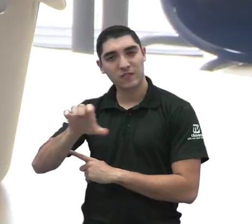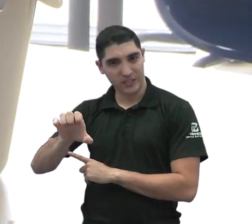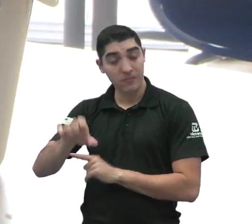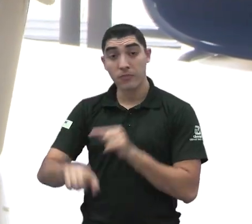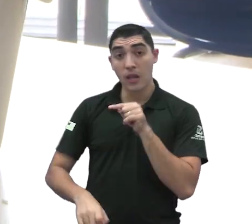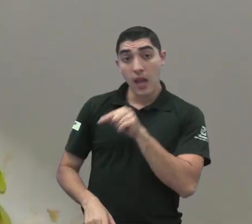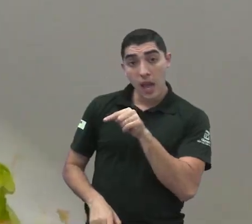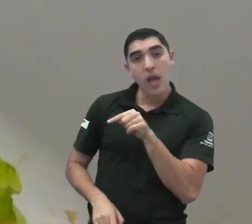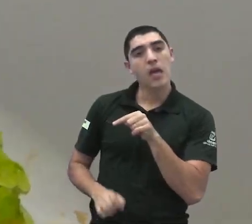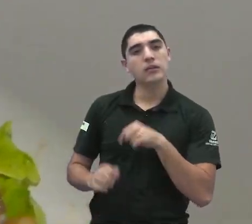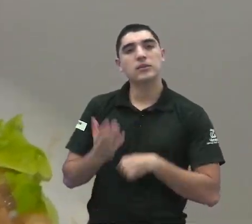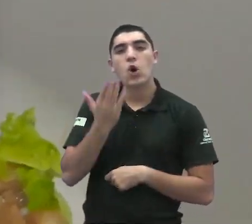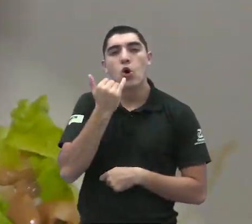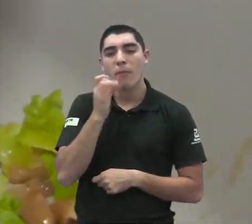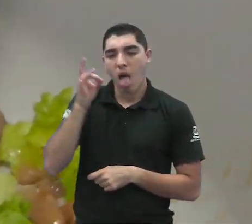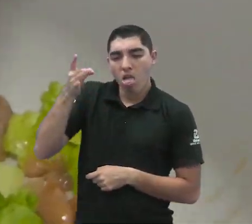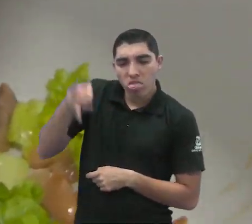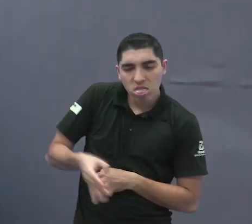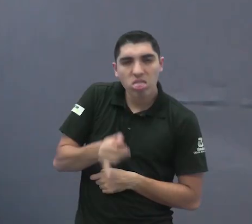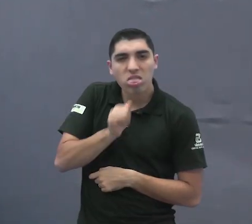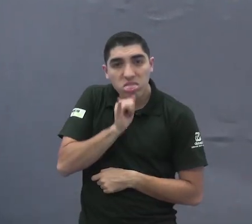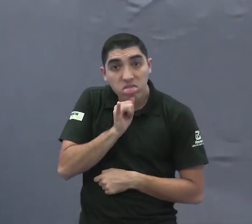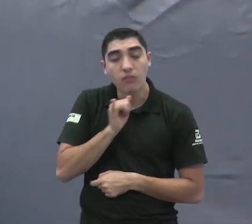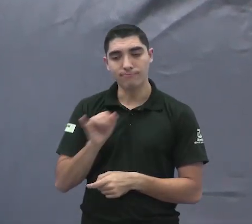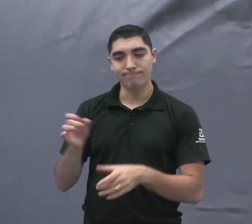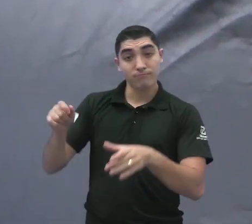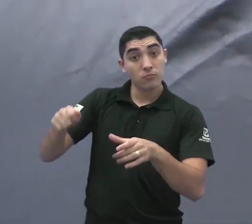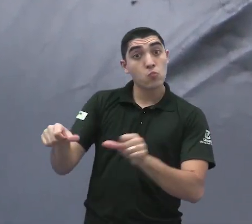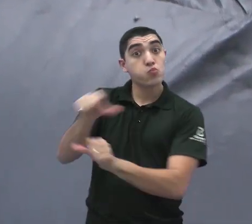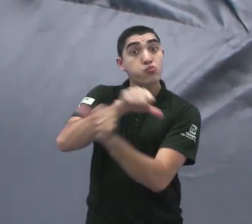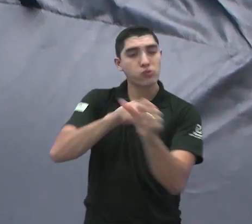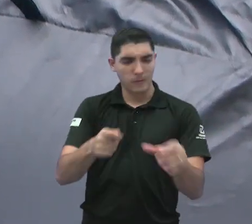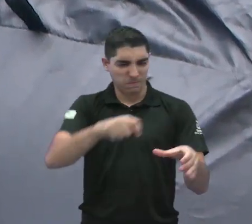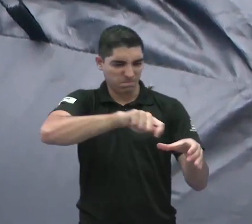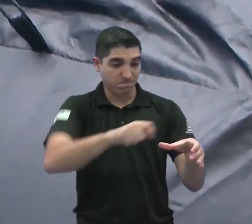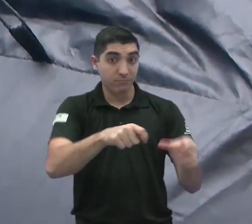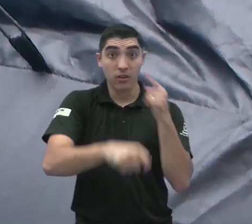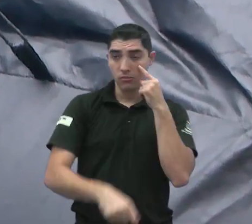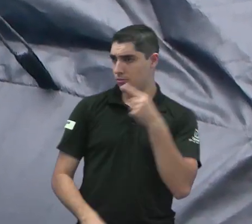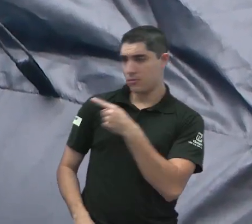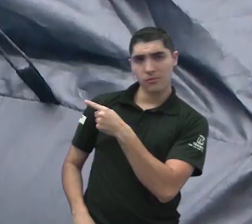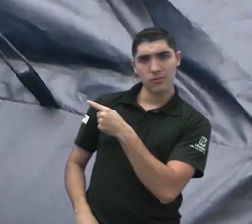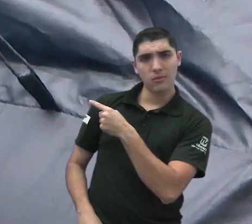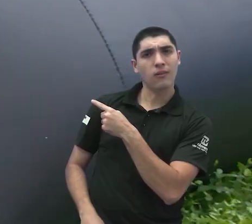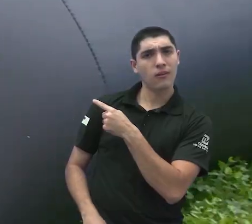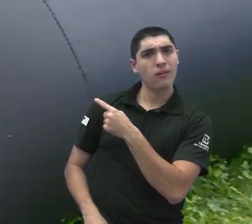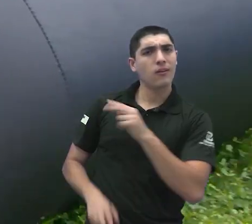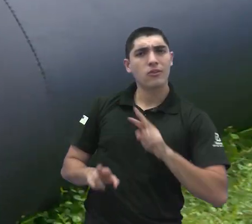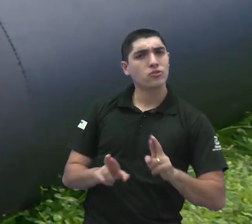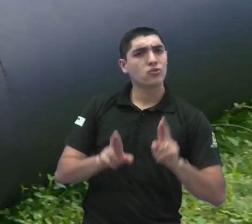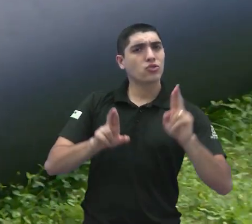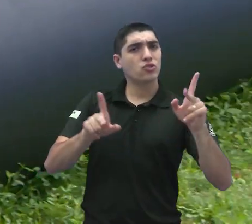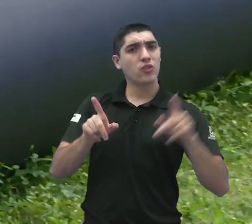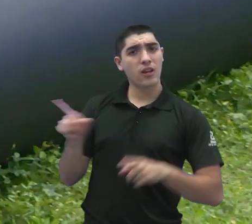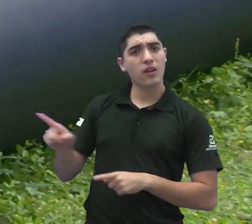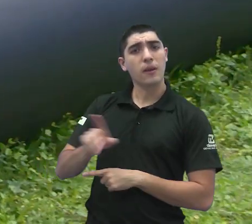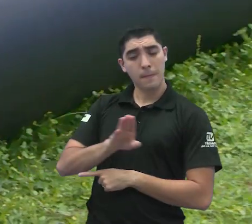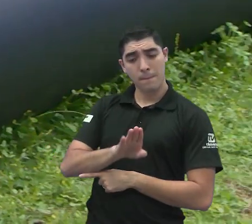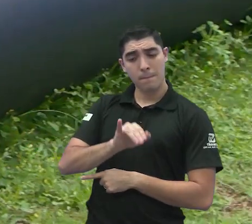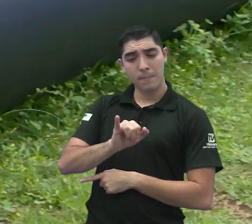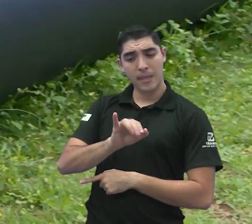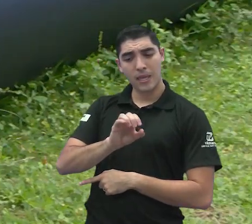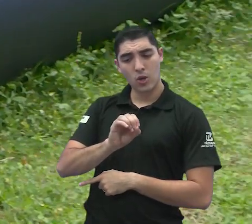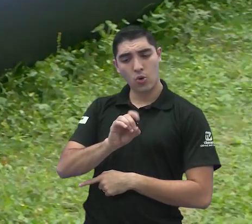das crianças e as sobras da cozinha servem de alimento para este equipamento, um biodigestor